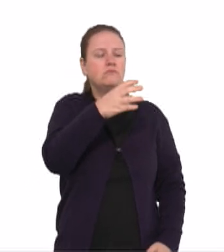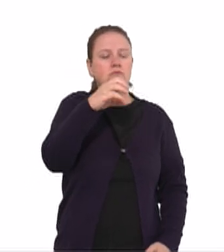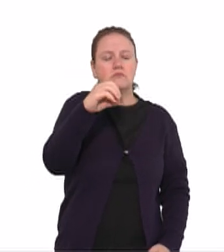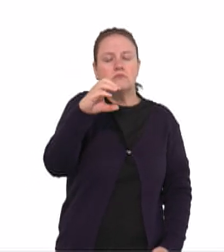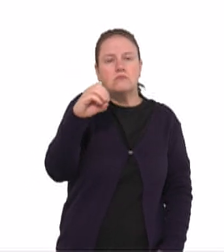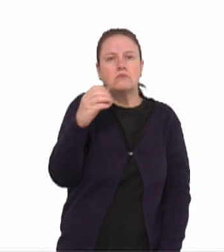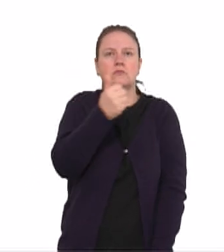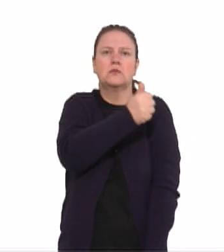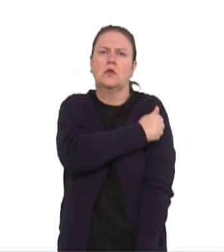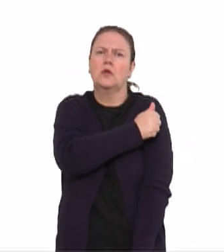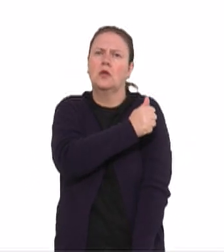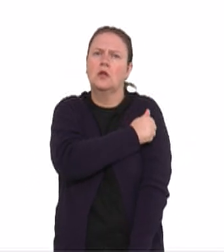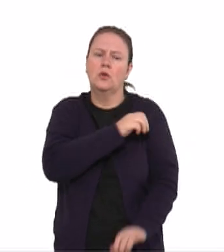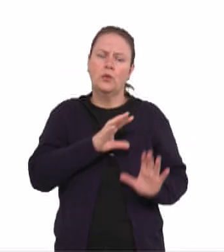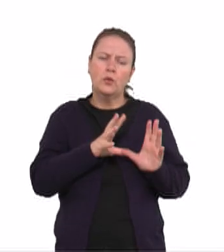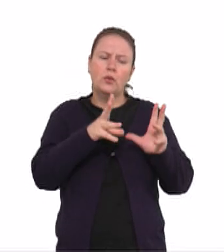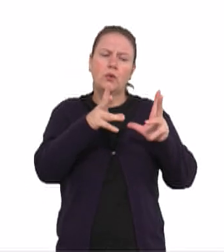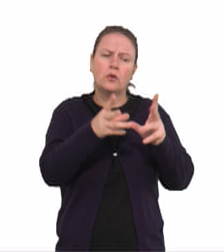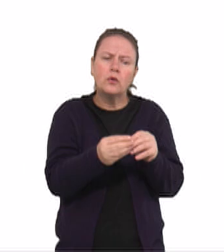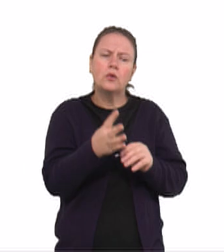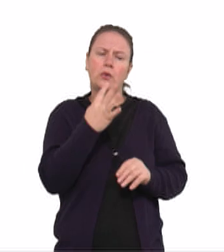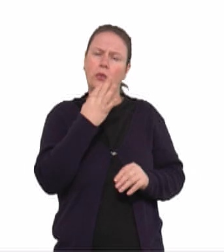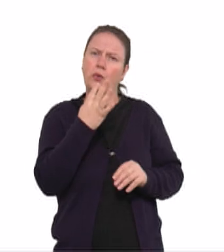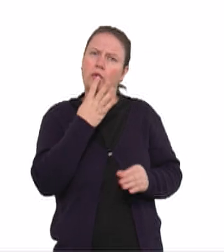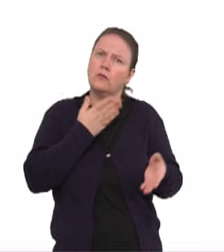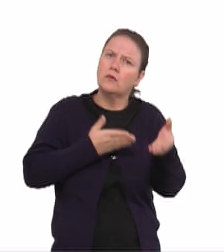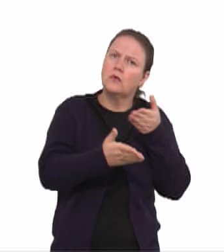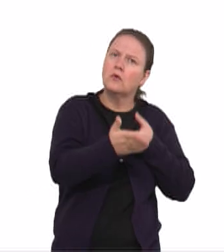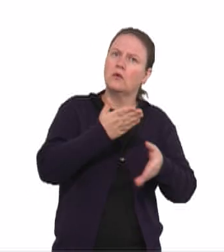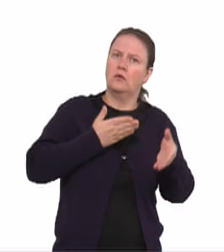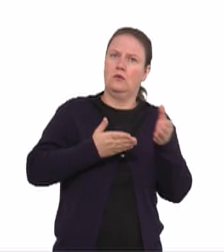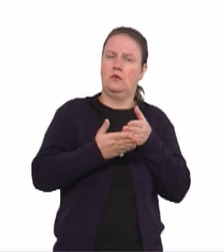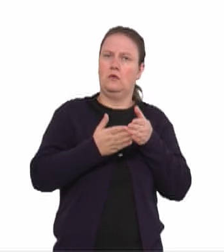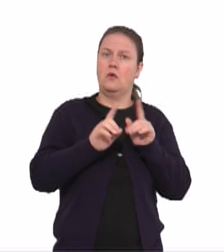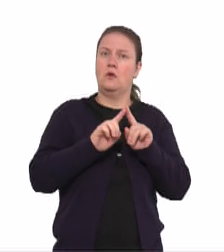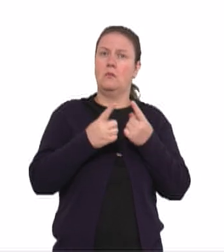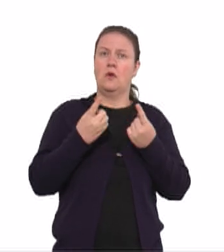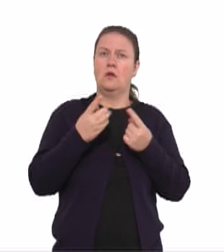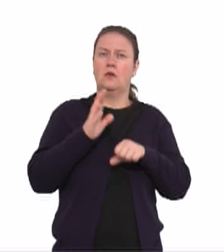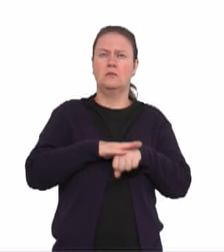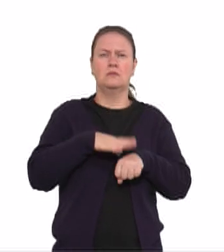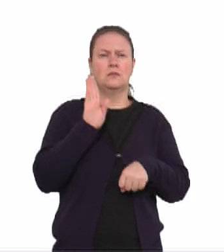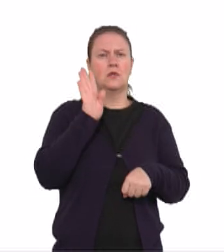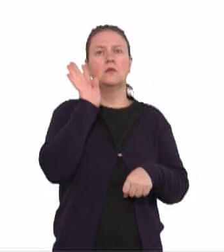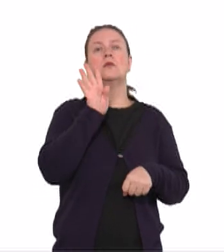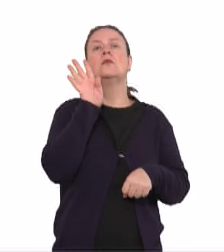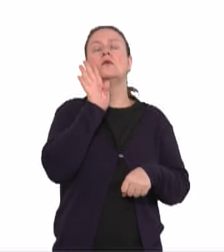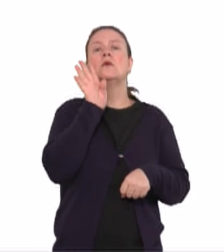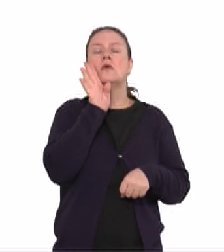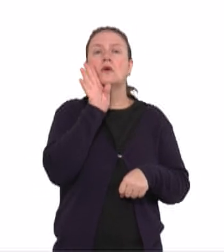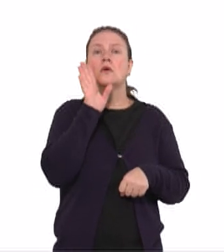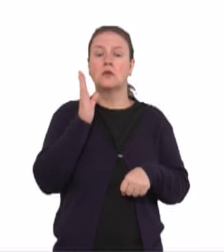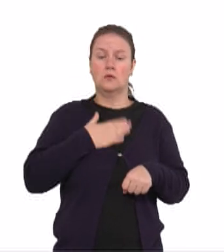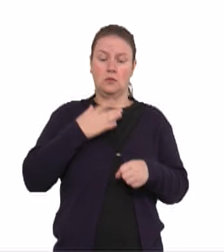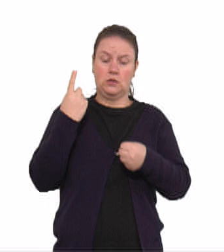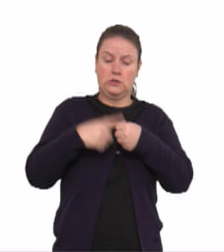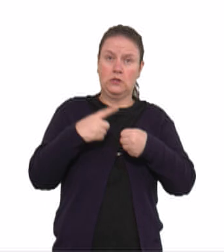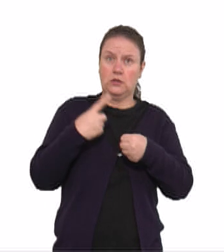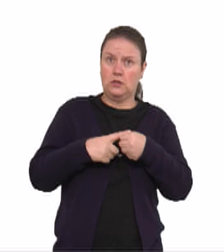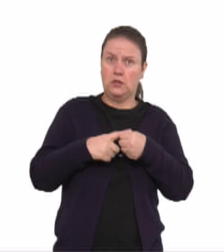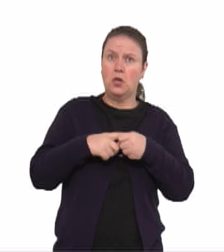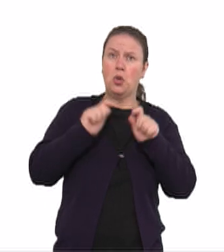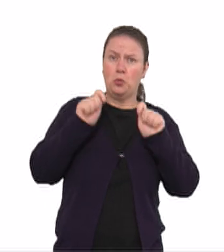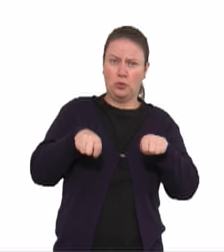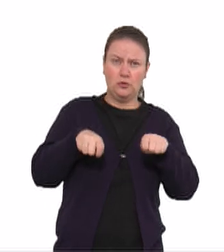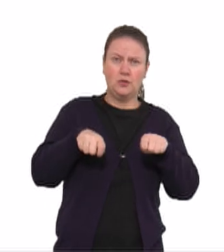alunos, todos ali se conheciam. Mas o mais legal da minha cidade é que a gente podia brincar com